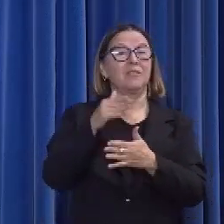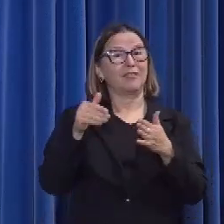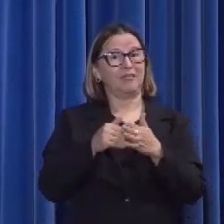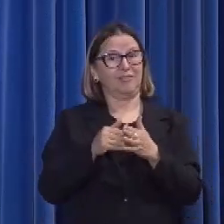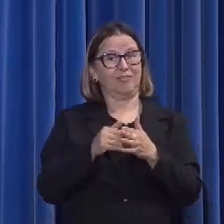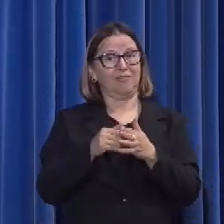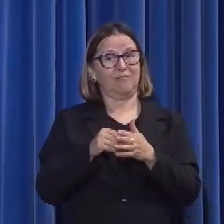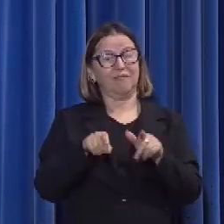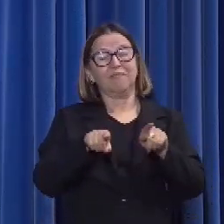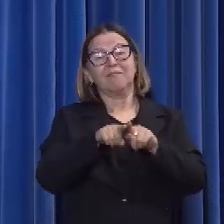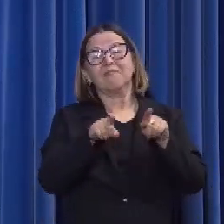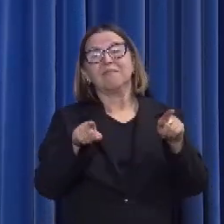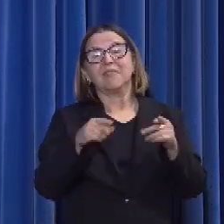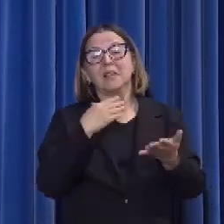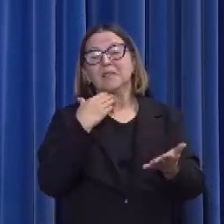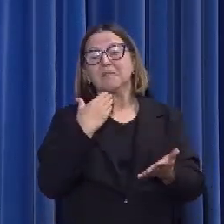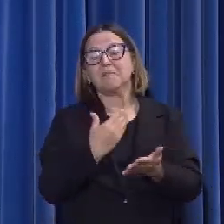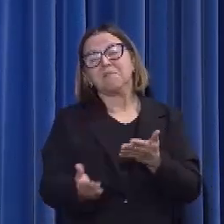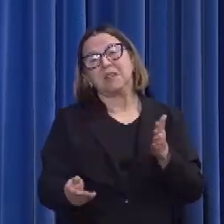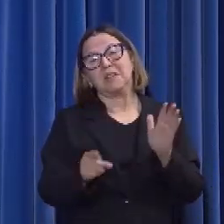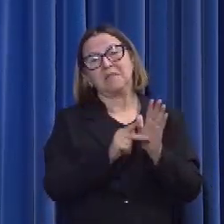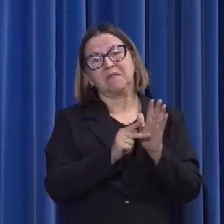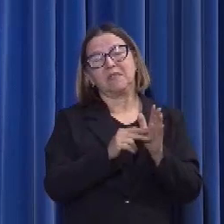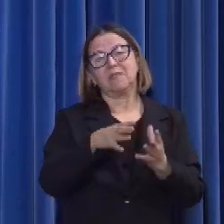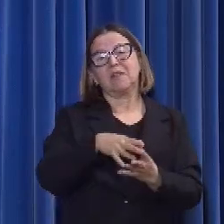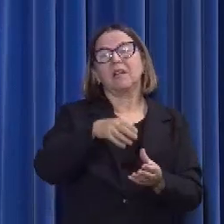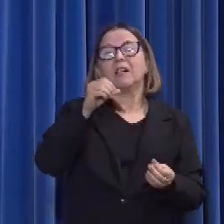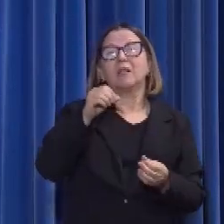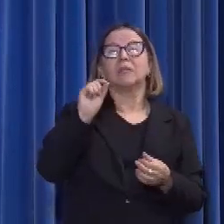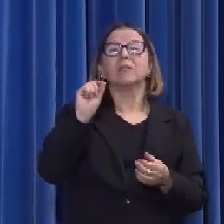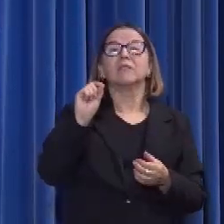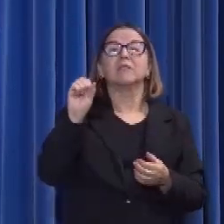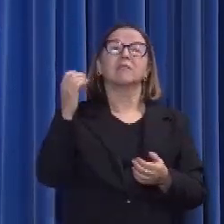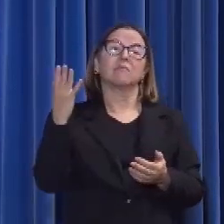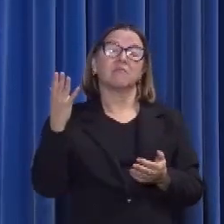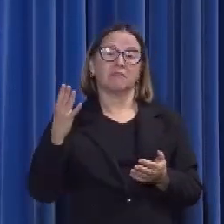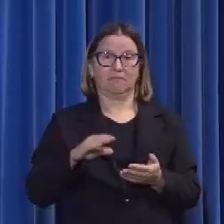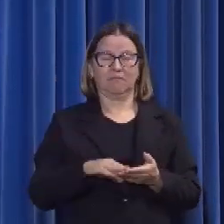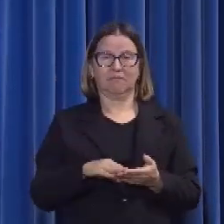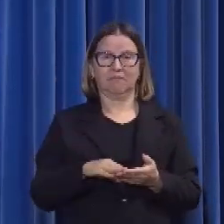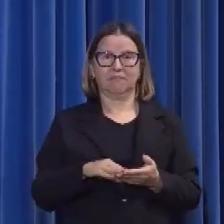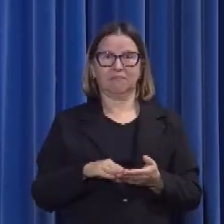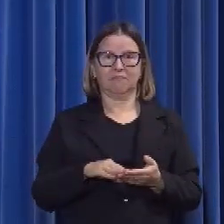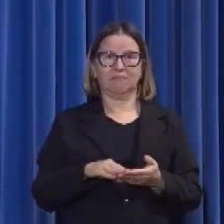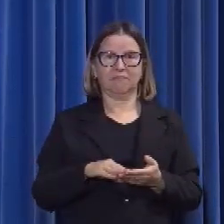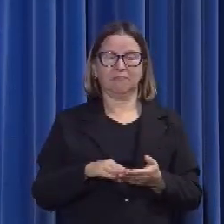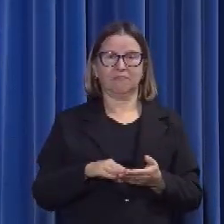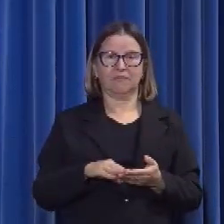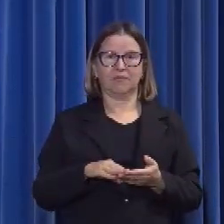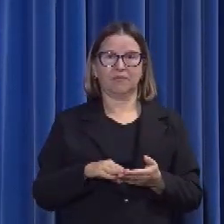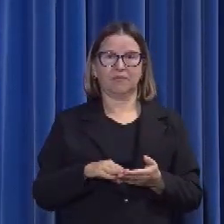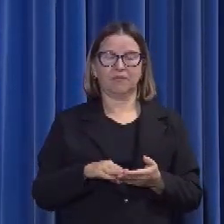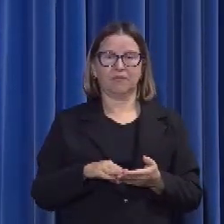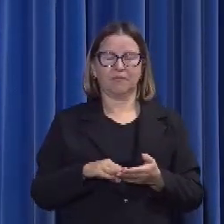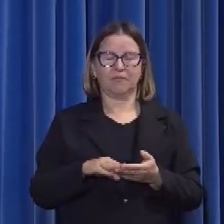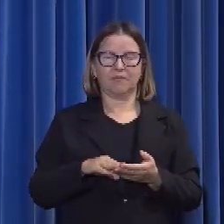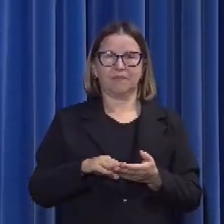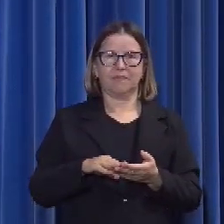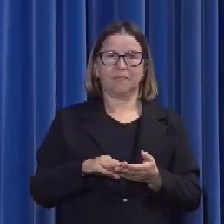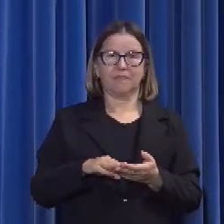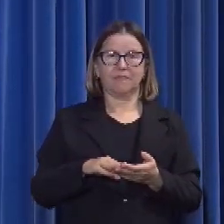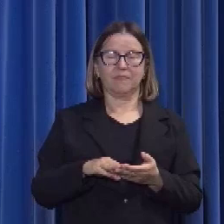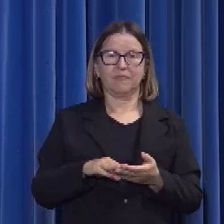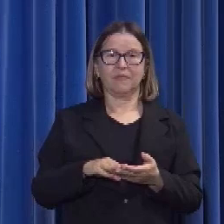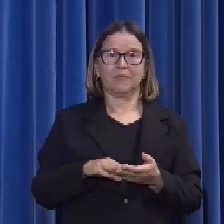a hora que eu vou sair desse mundo e também não tem a revelação de ninguém aqui. A hora que você vai sair desse mundo. Por